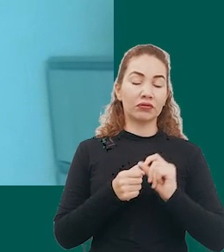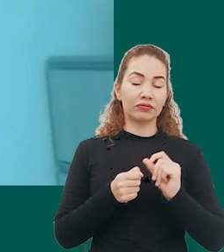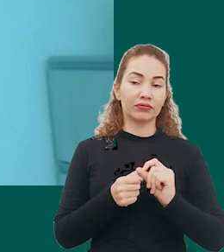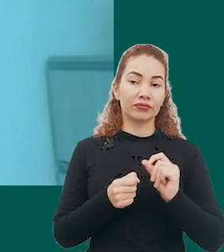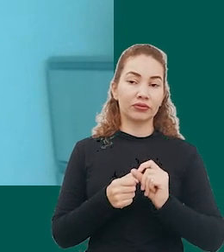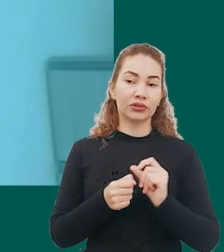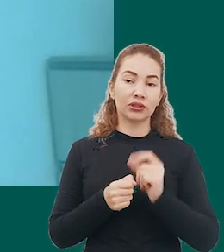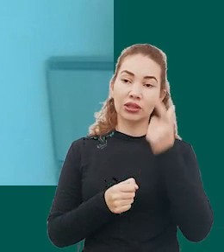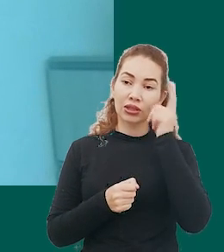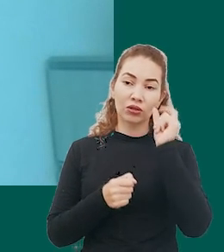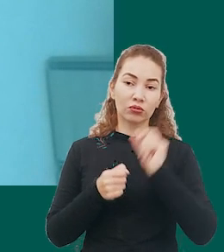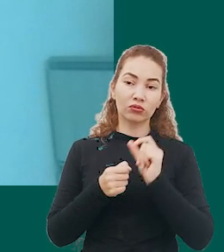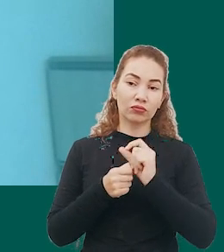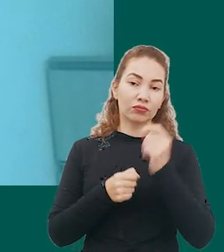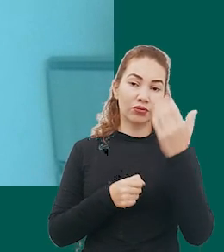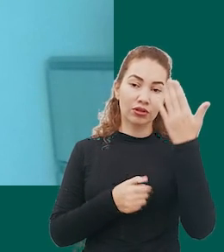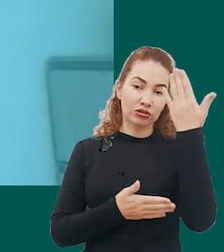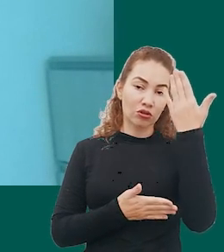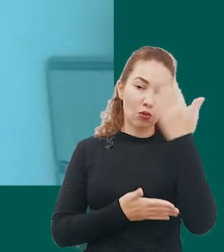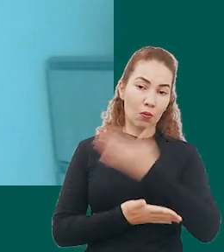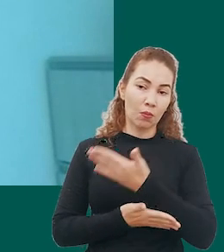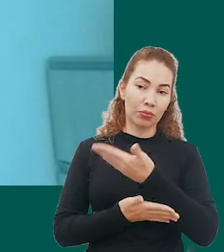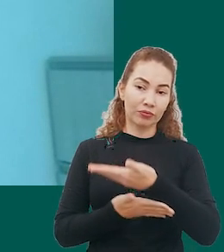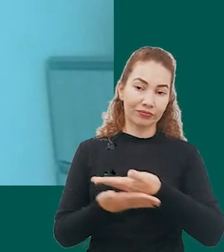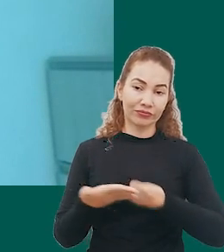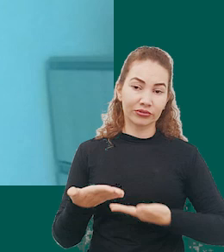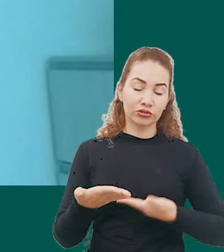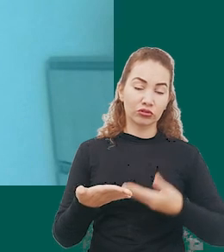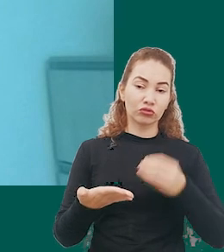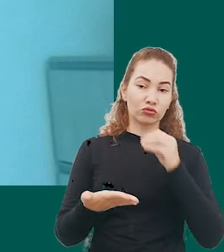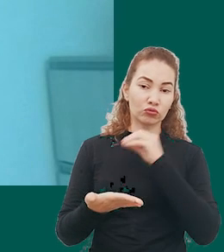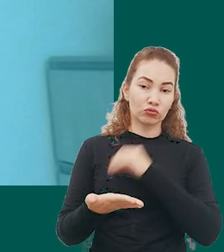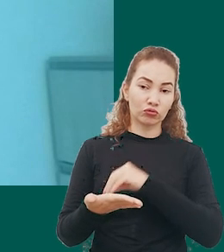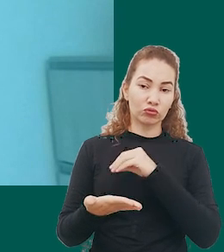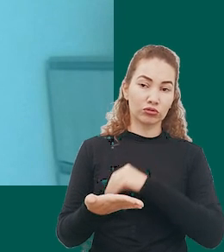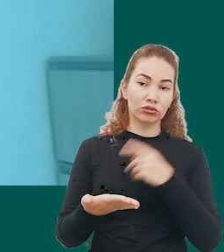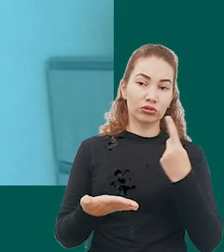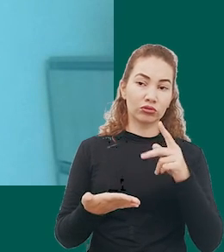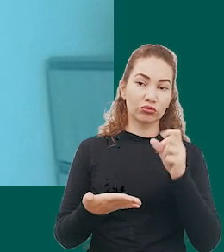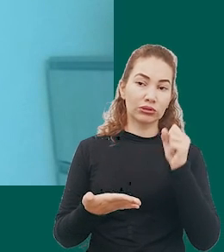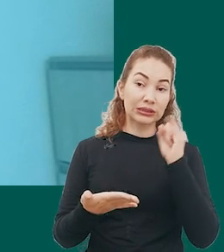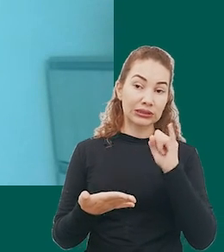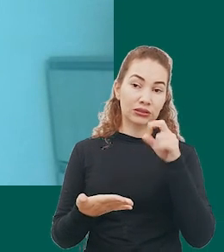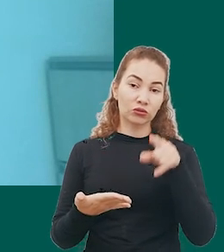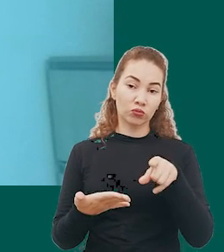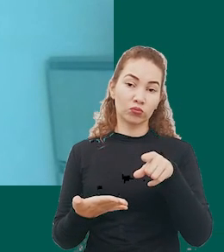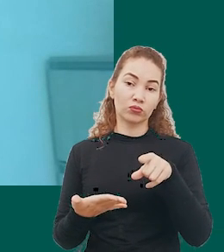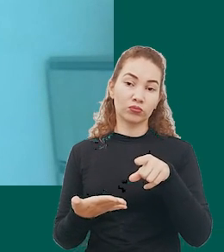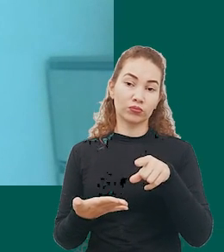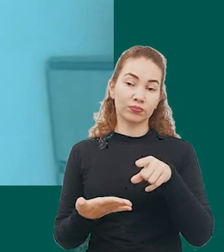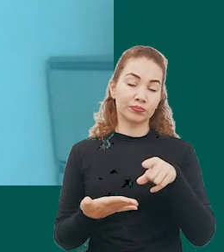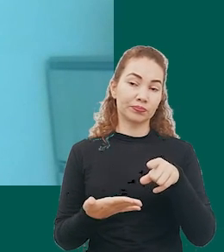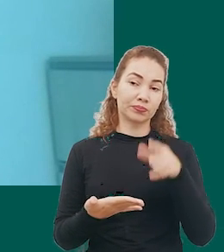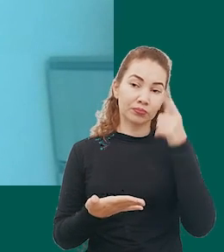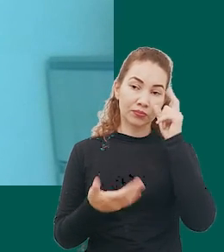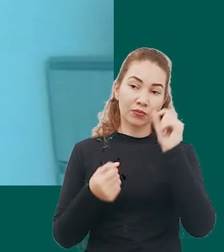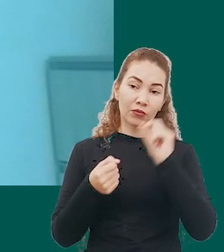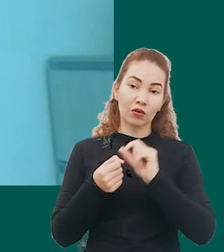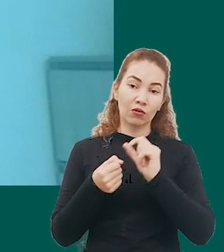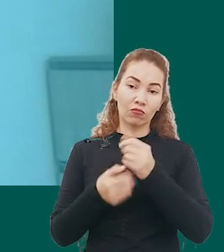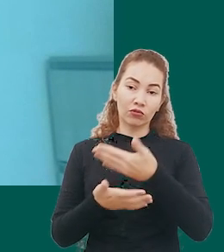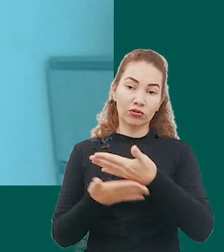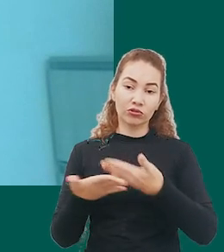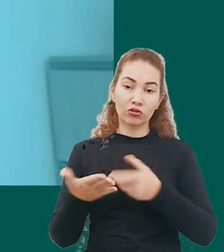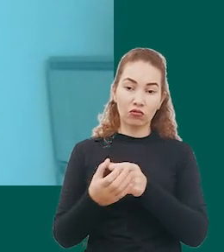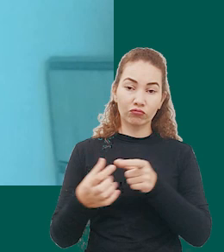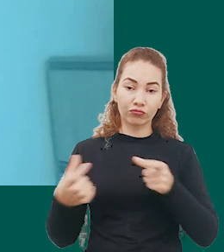Tu não conseguir emitir um comprovante de rendimentos, tu vai ter que, se tu conseguir o extrato do